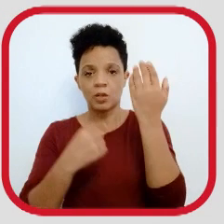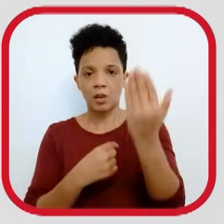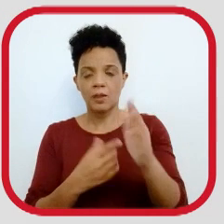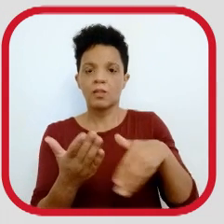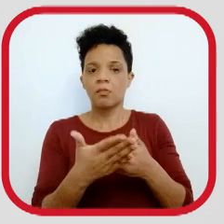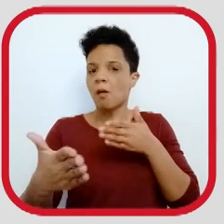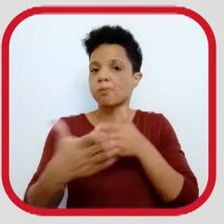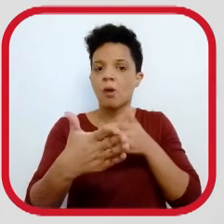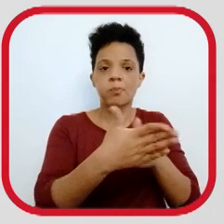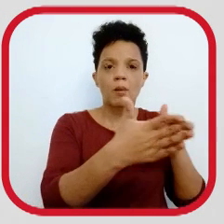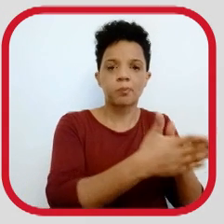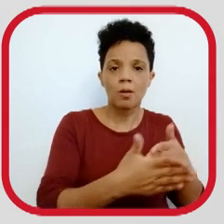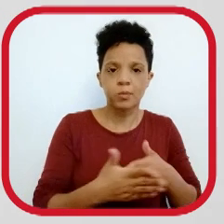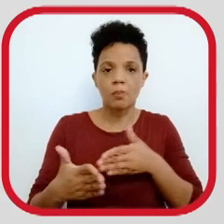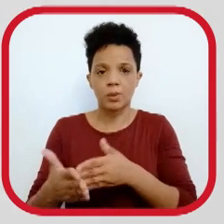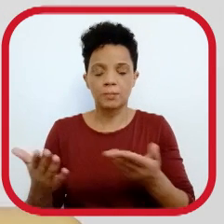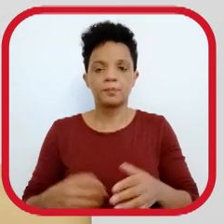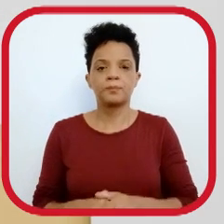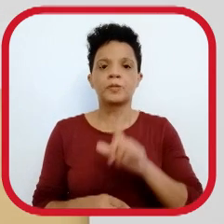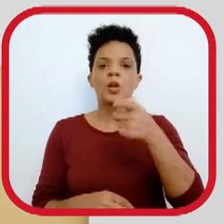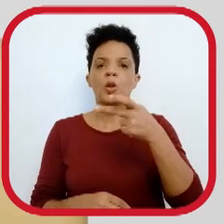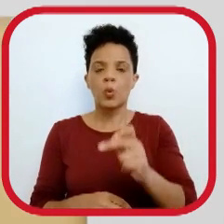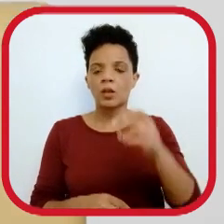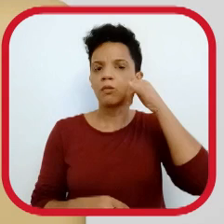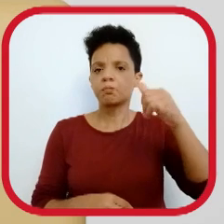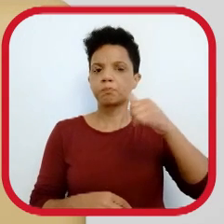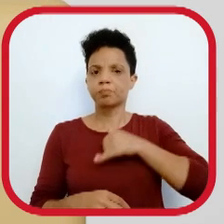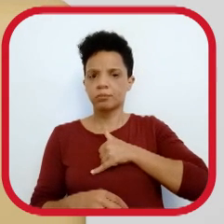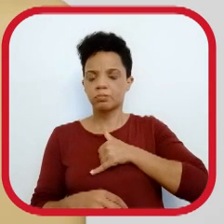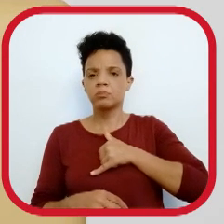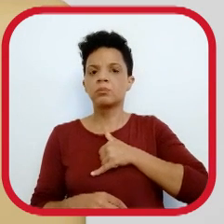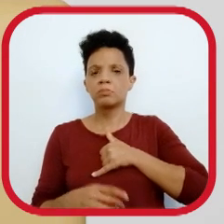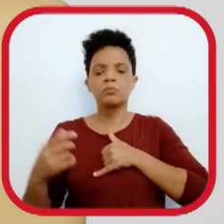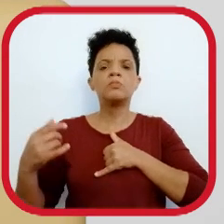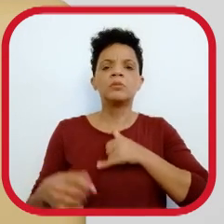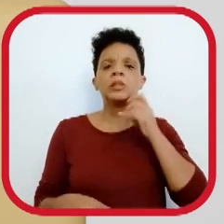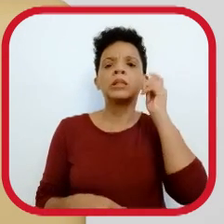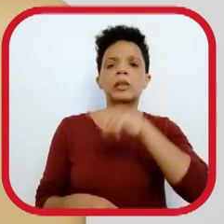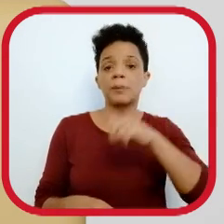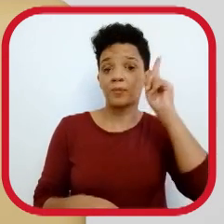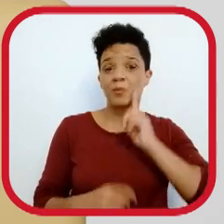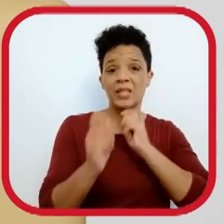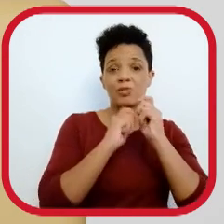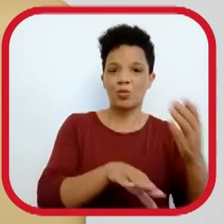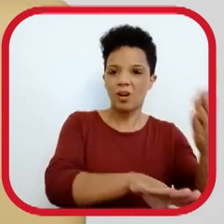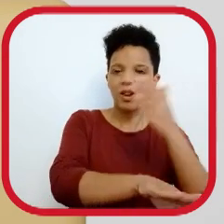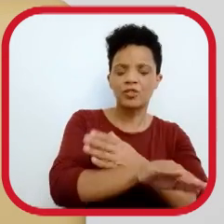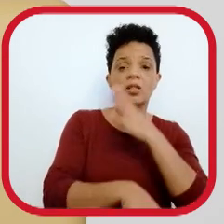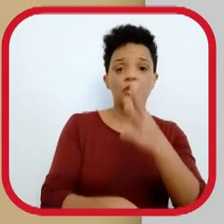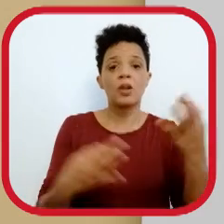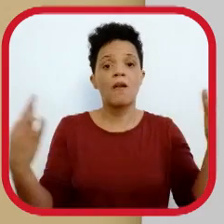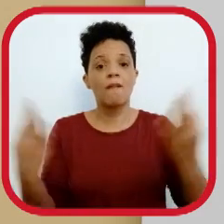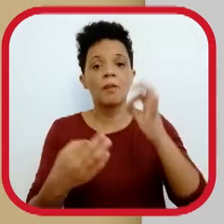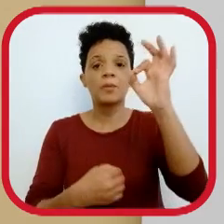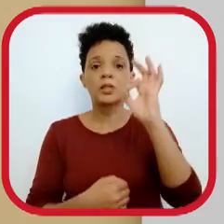exercer funções públicas impede que haja vagas para todos. Luana recebe uma chamada. Do outro lado da linha está a